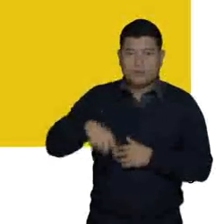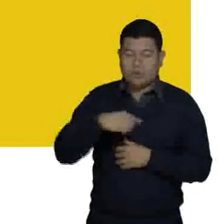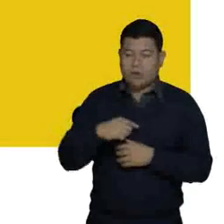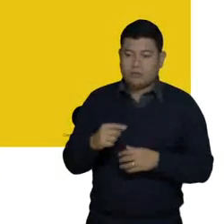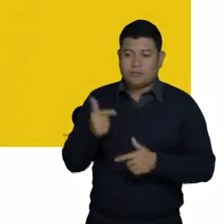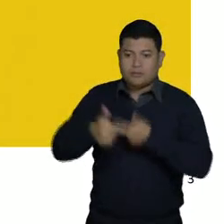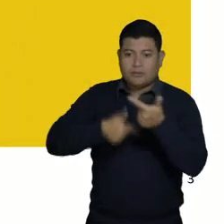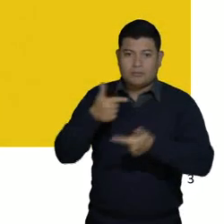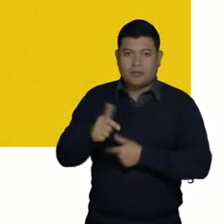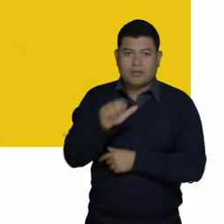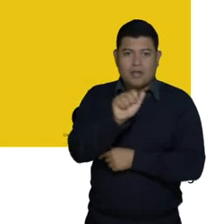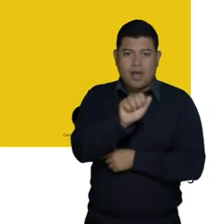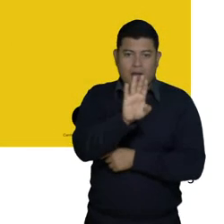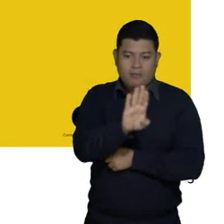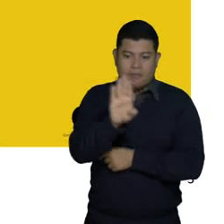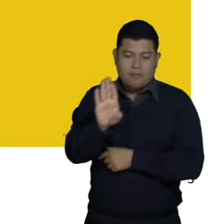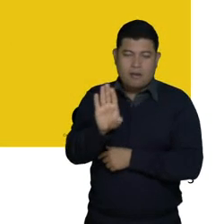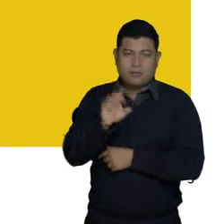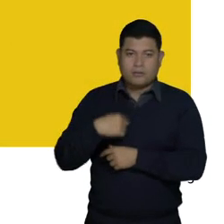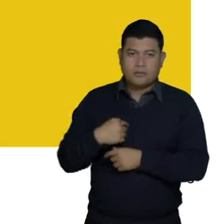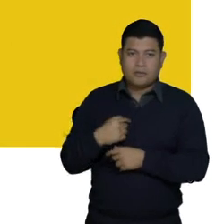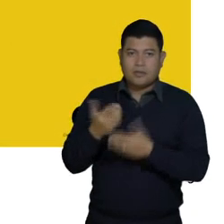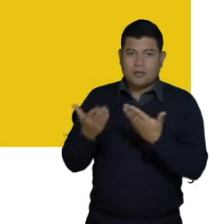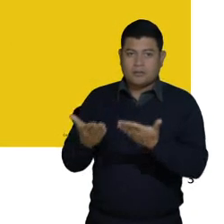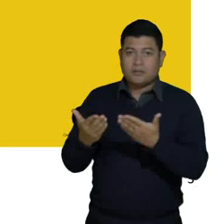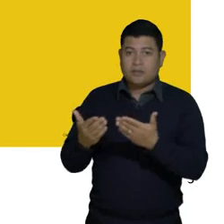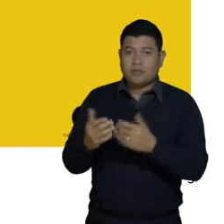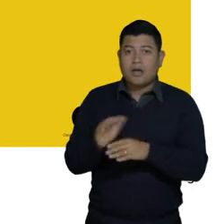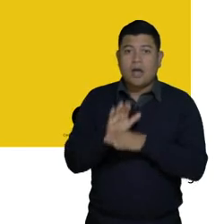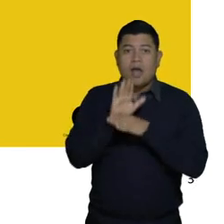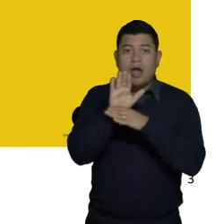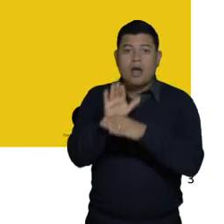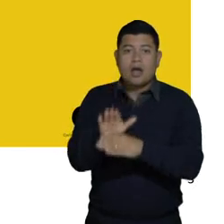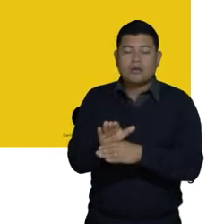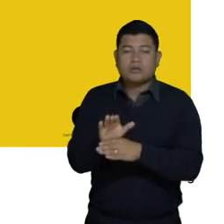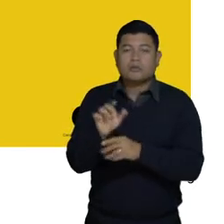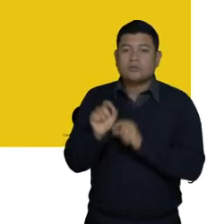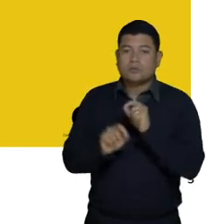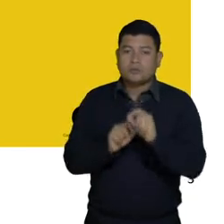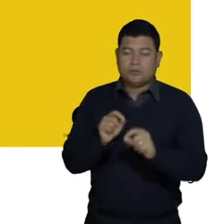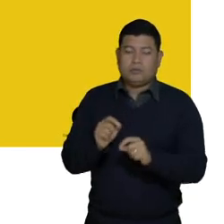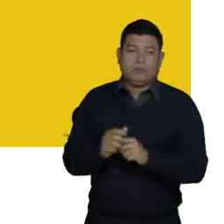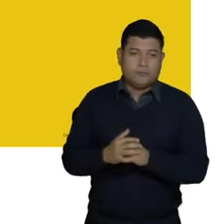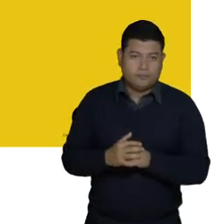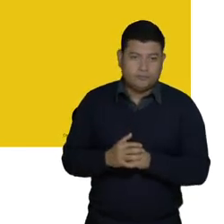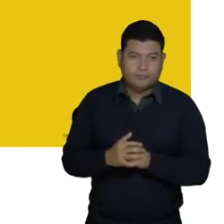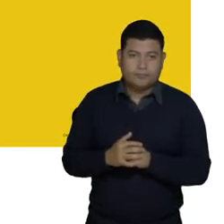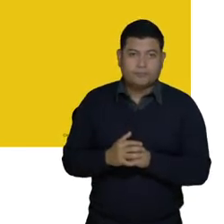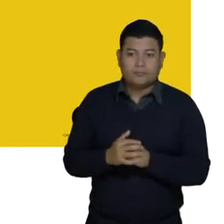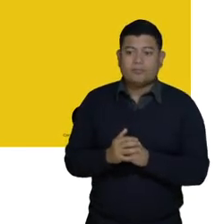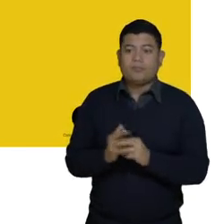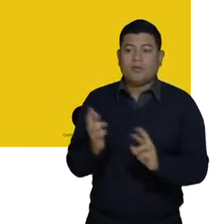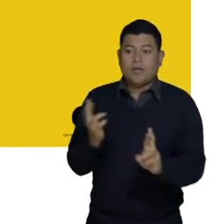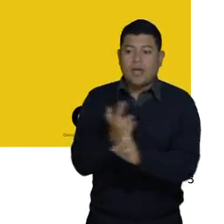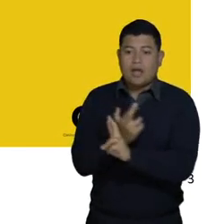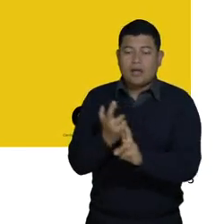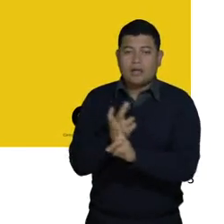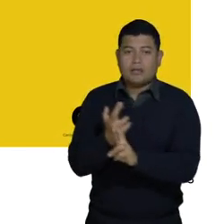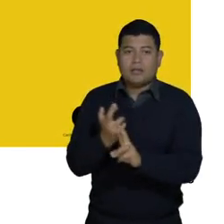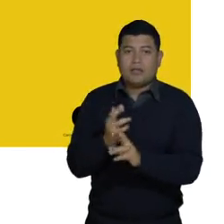nossa cartilha que é o método fônico que ele se benef muito com a relação direta da letra com